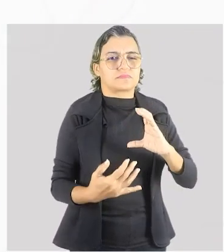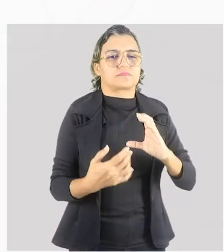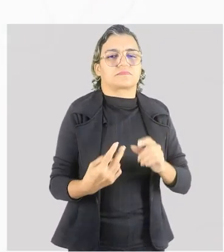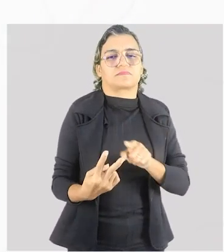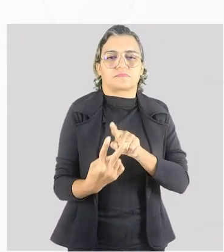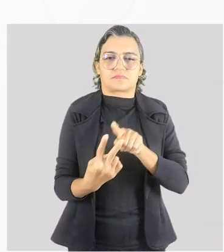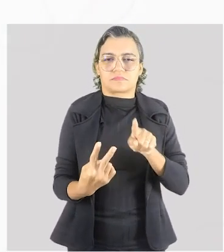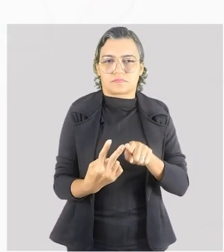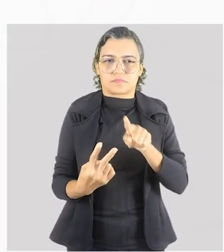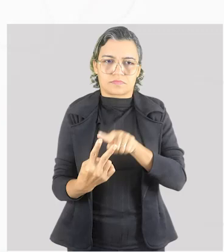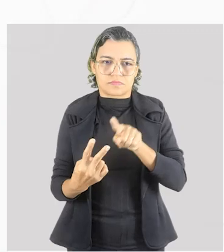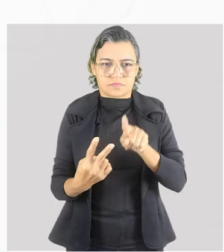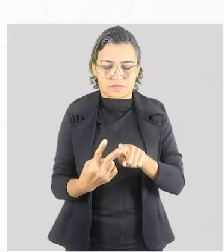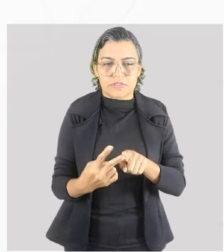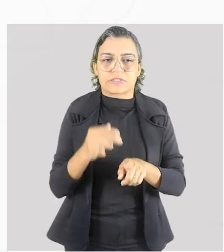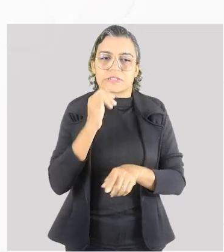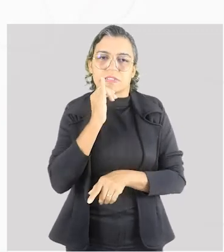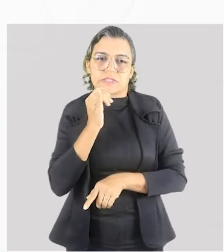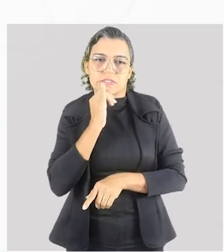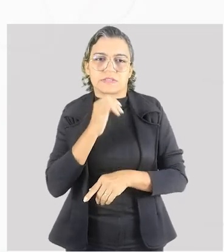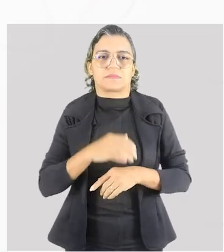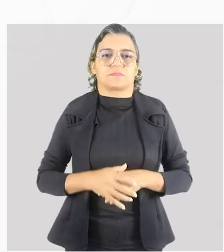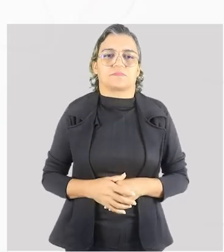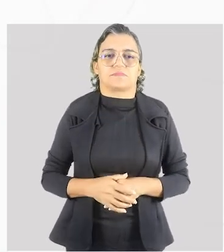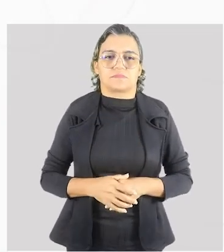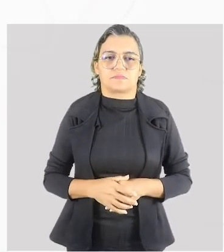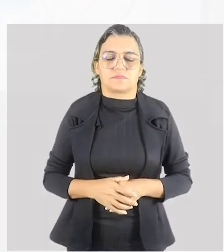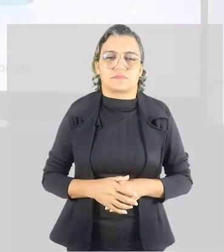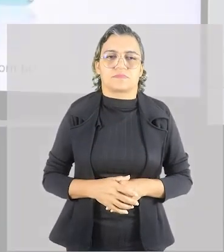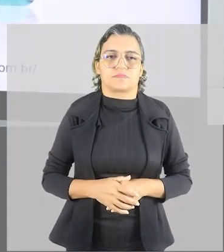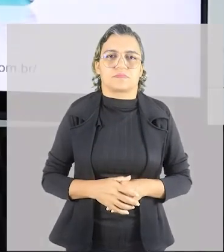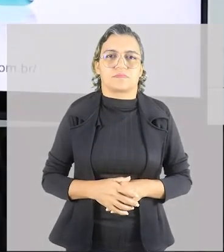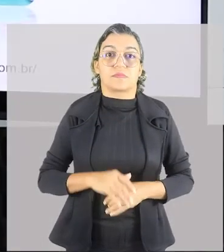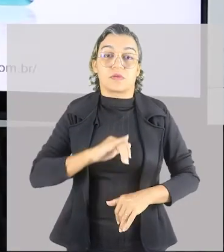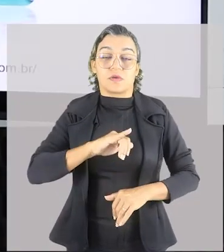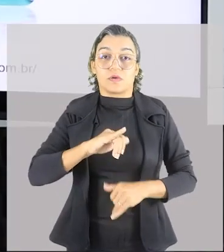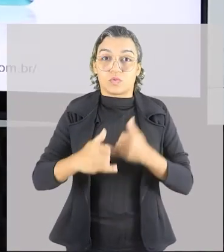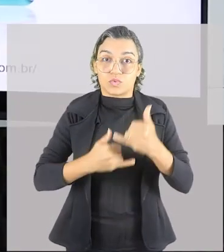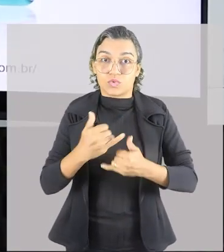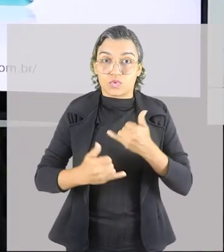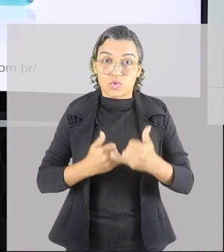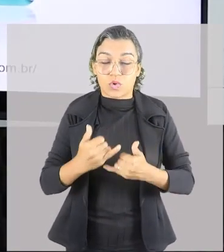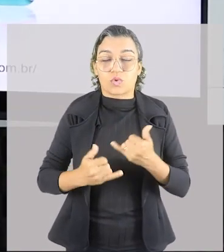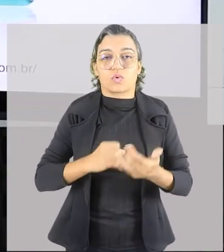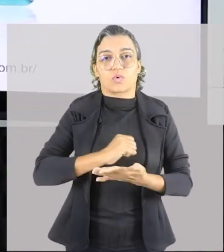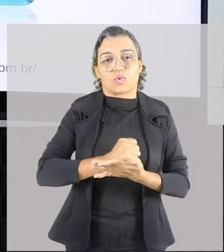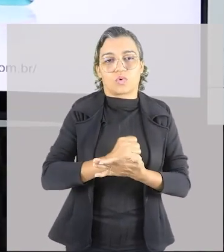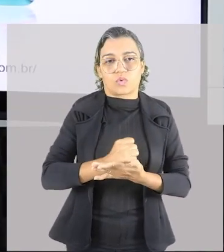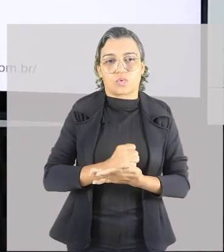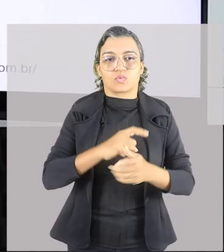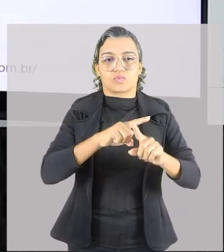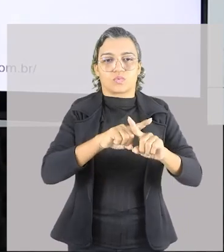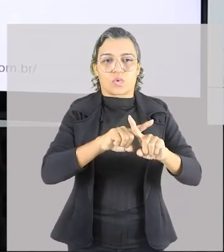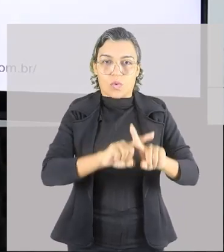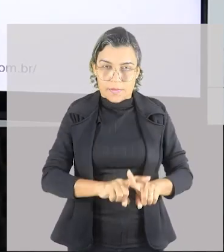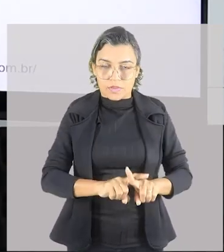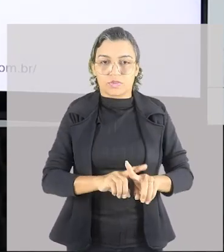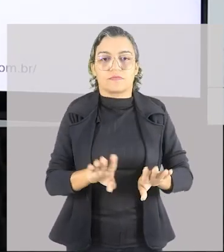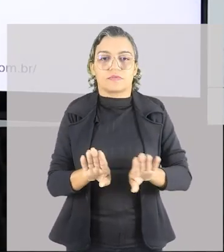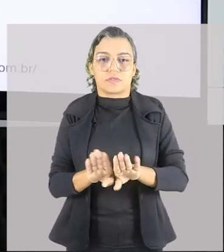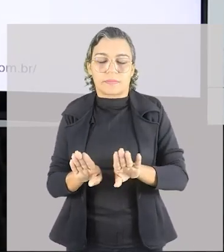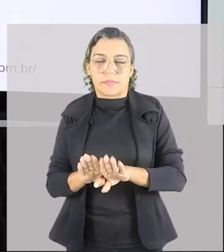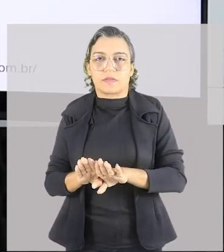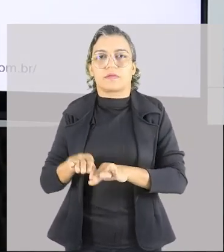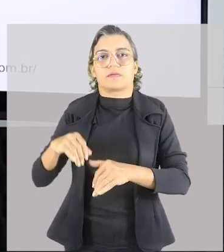são, de acordo com a sua natureza, em jogos competitivos e jogos cooperativos. Os